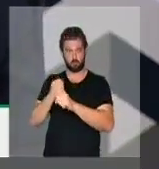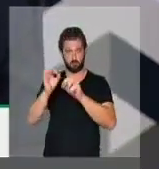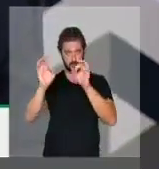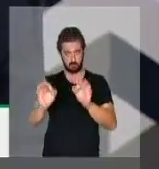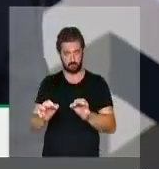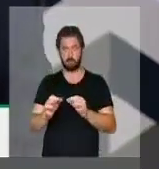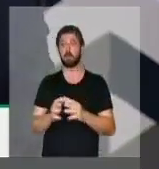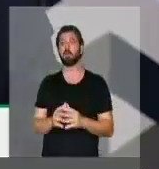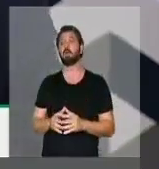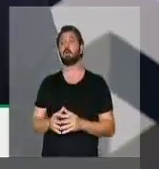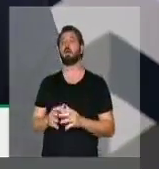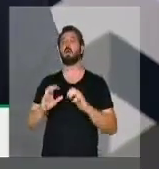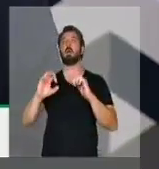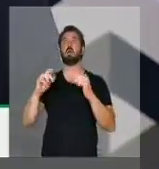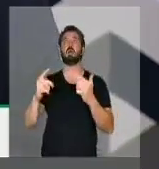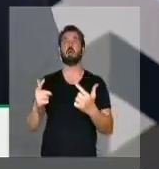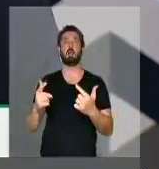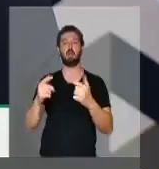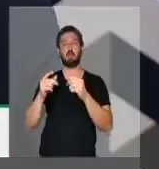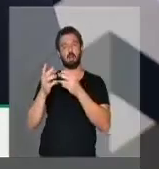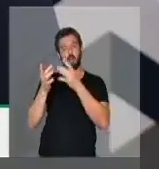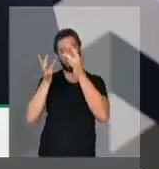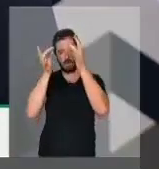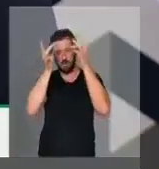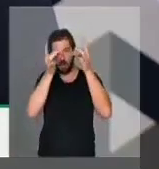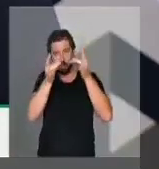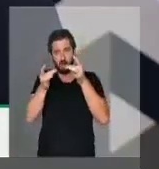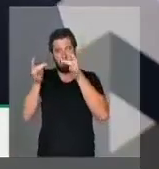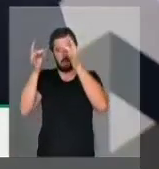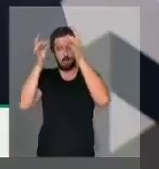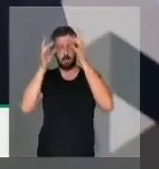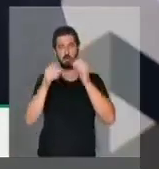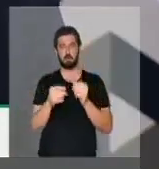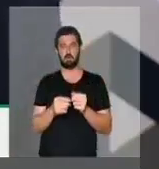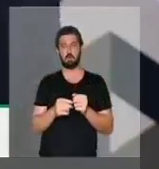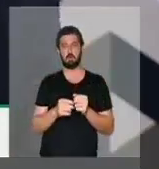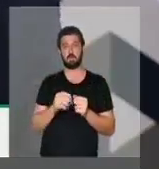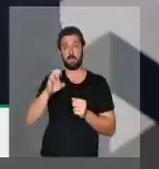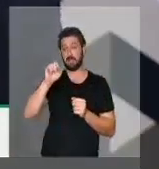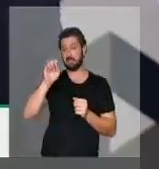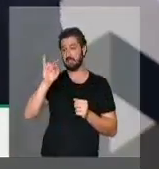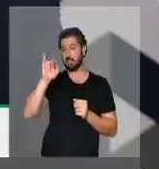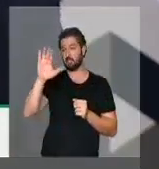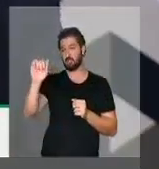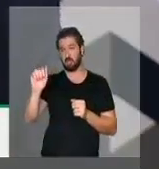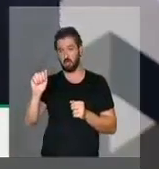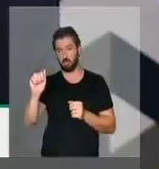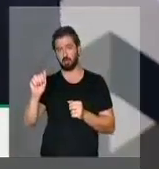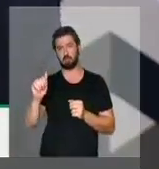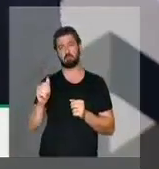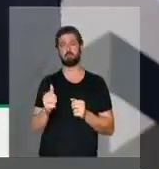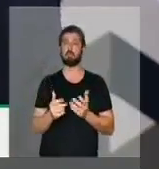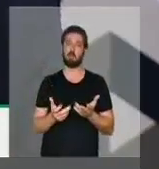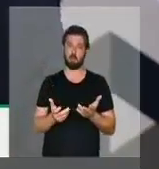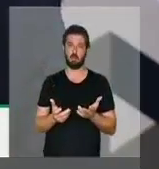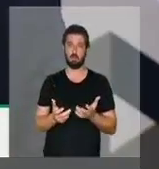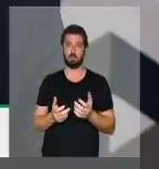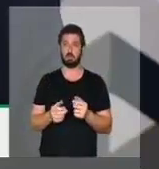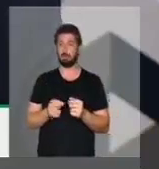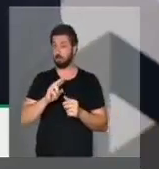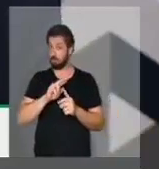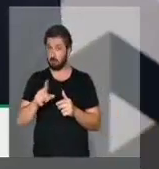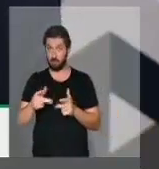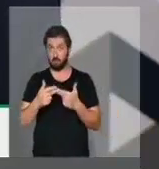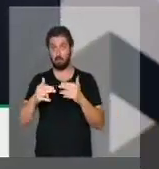processos de construção. Agora, óbvio que nos acabamentos, na estética e assim por